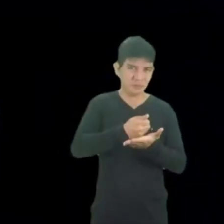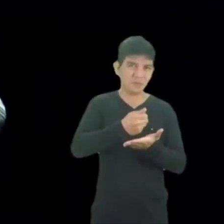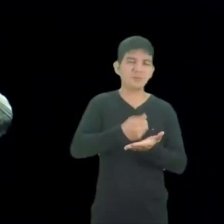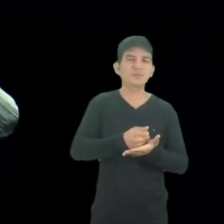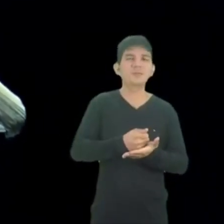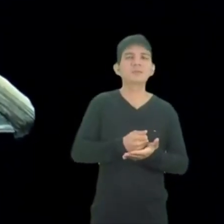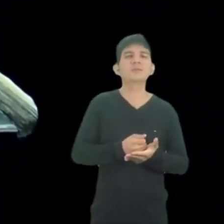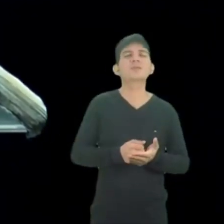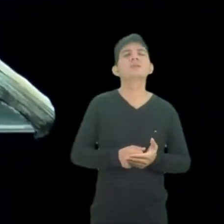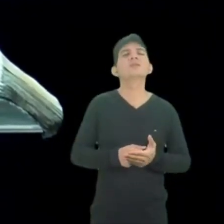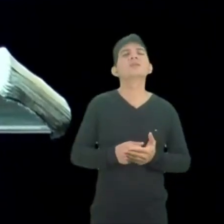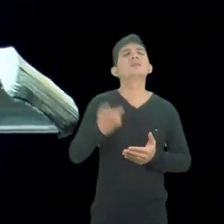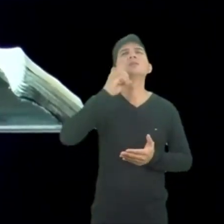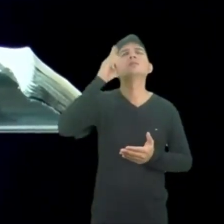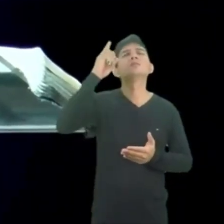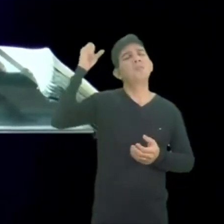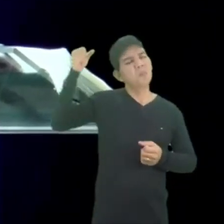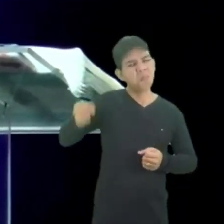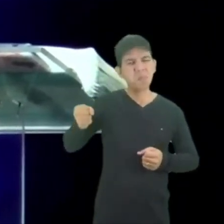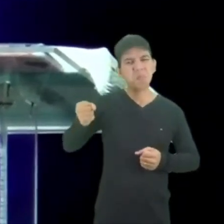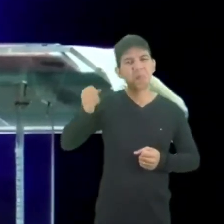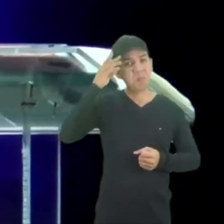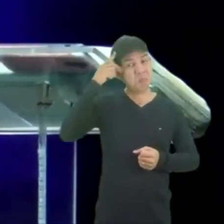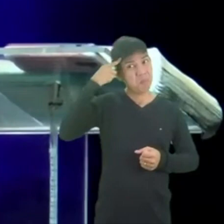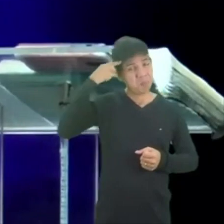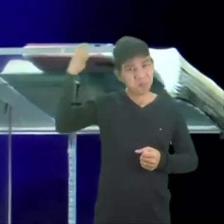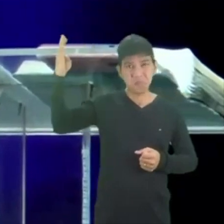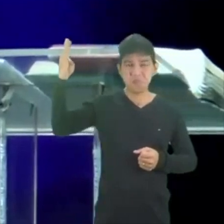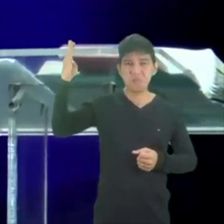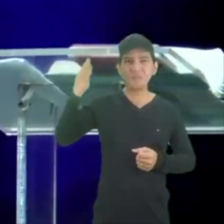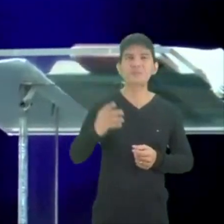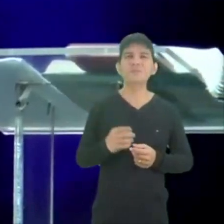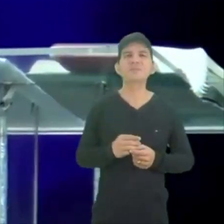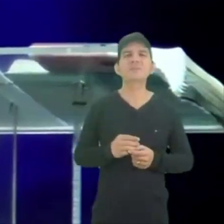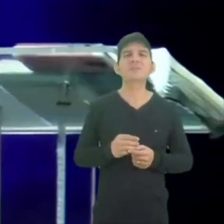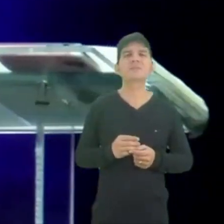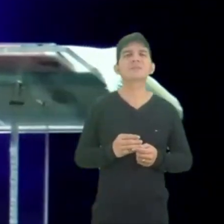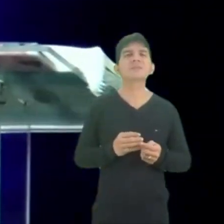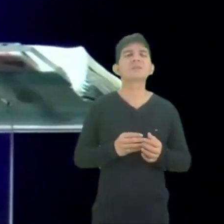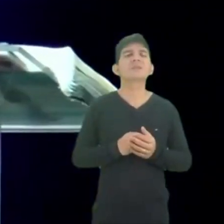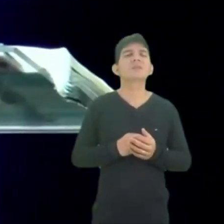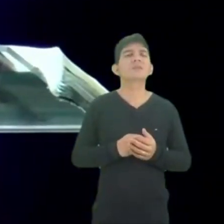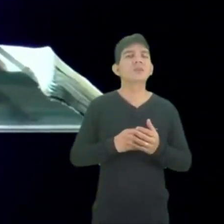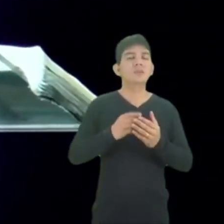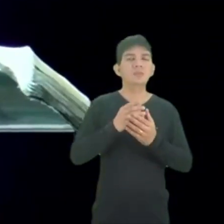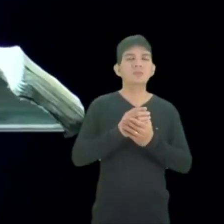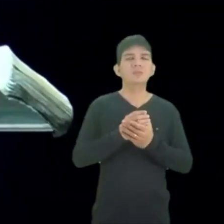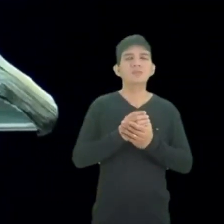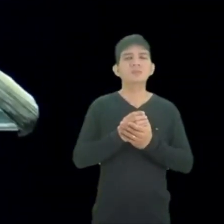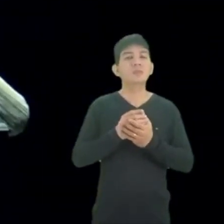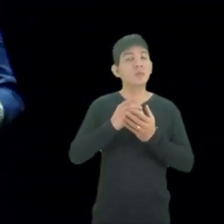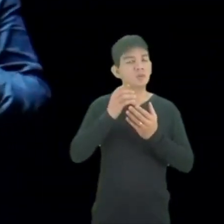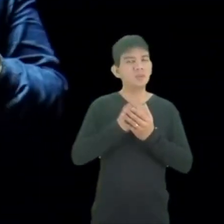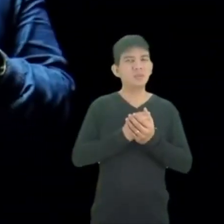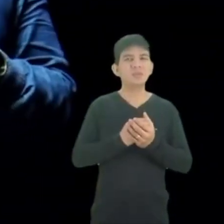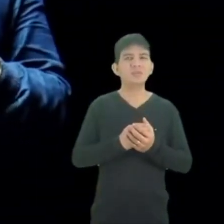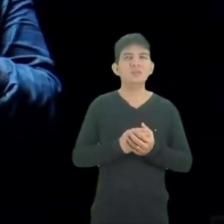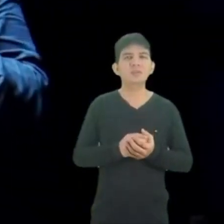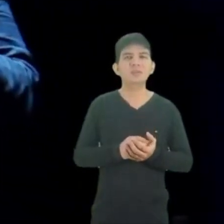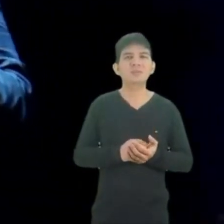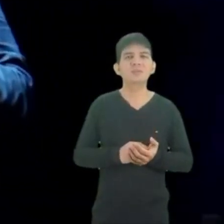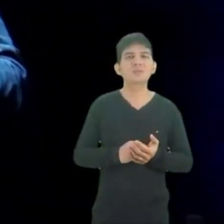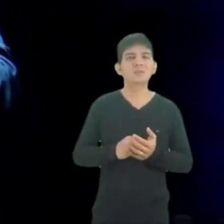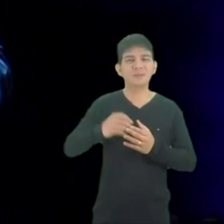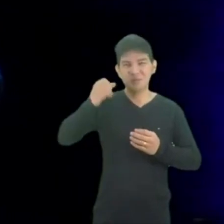Deus. Moisés, mais uma vez lembrando os mandamentos e os testemunhos do Senhor. E esses